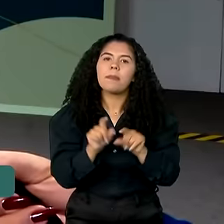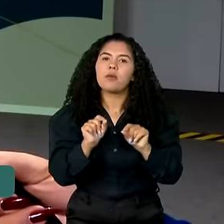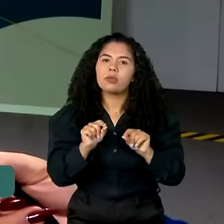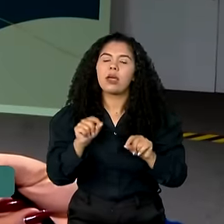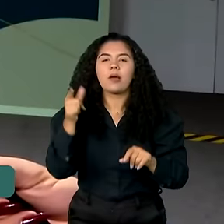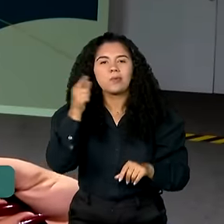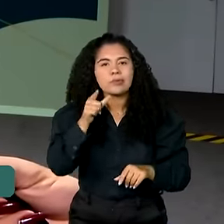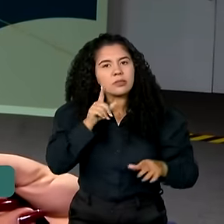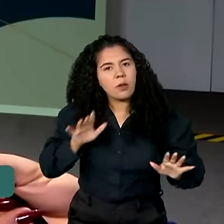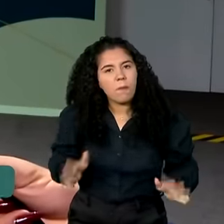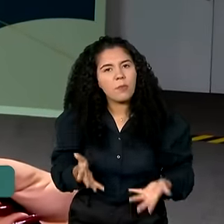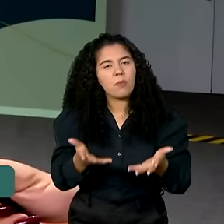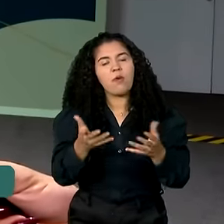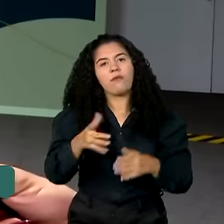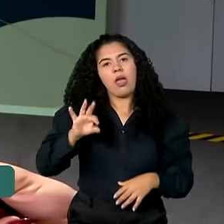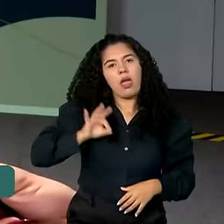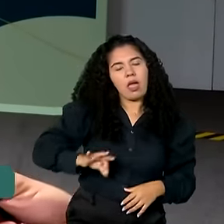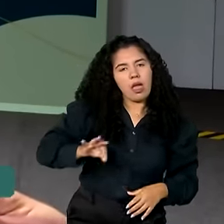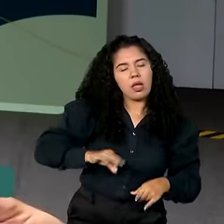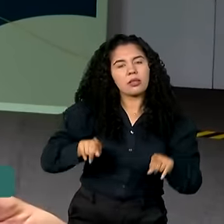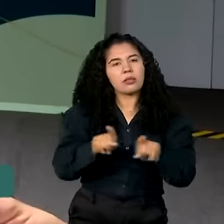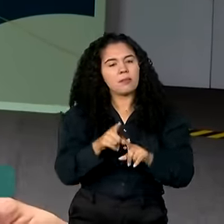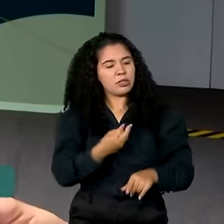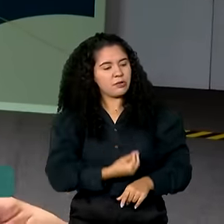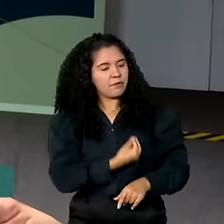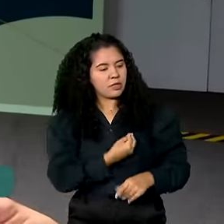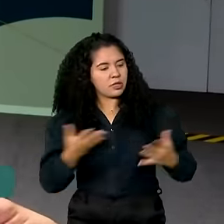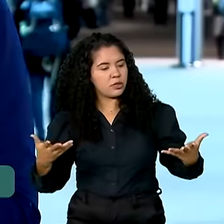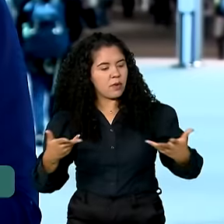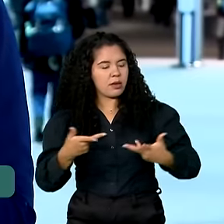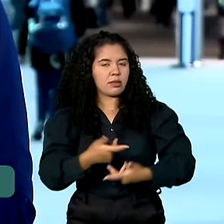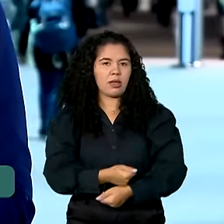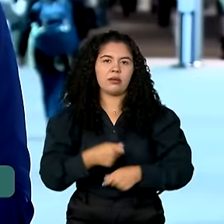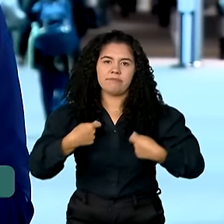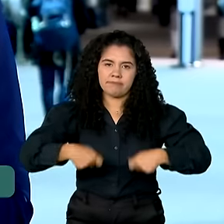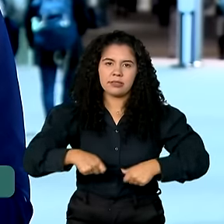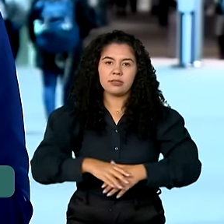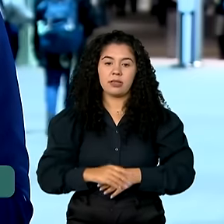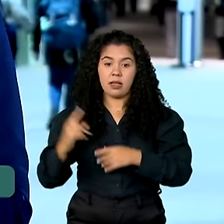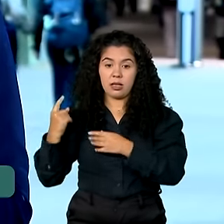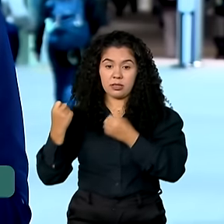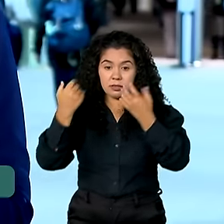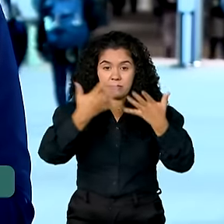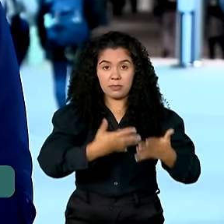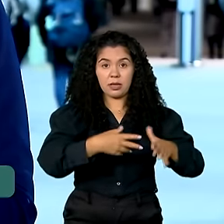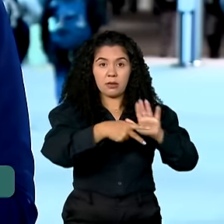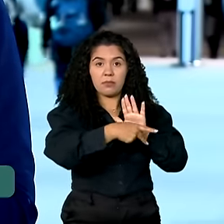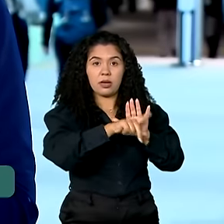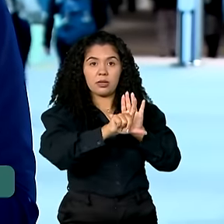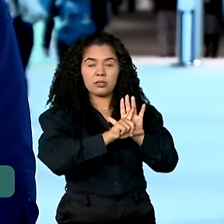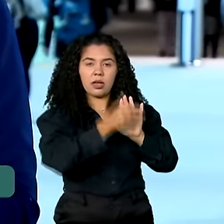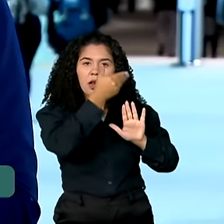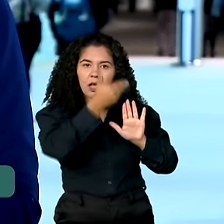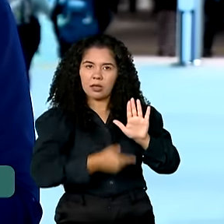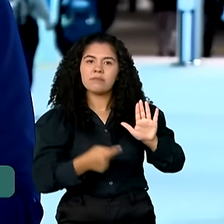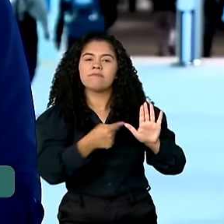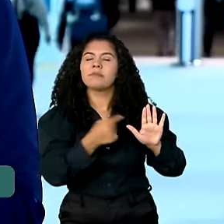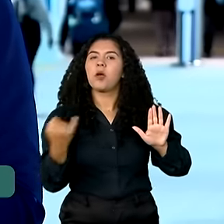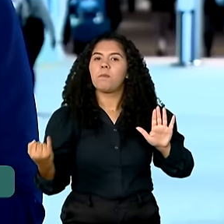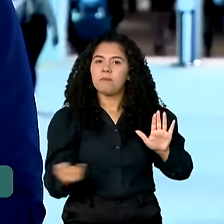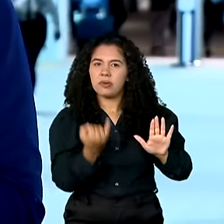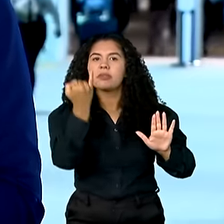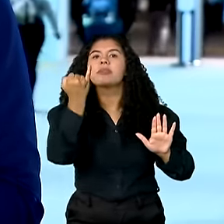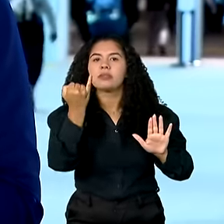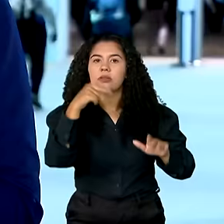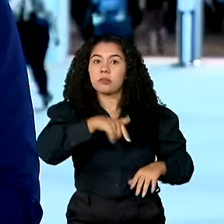renda e condição de vida digna para aqueles que protegem florestas. O projeto é visto como essencial para posicionar o Brasil